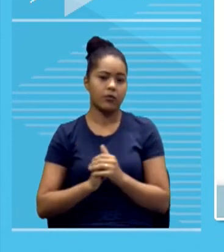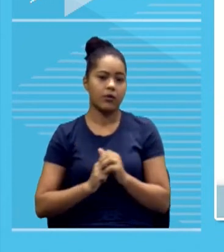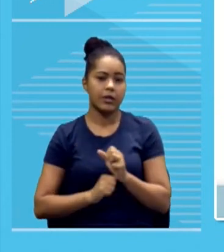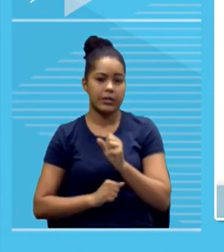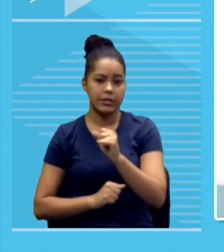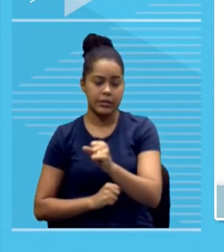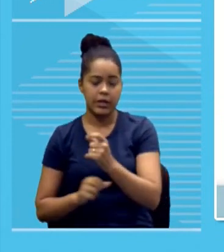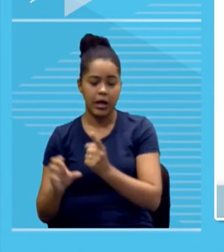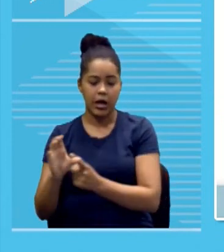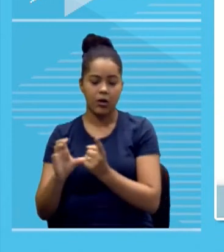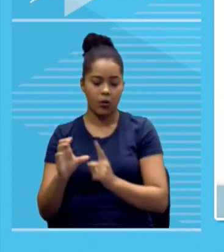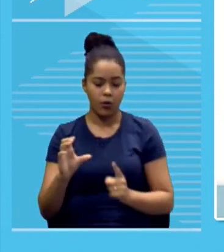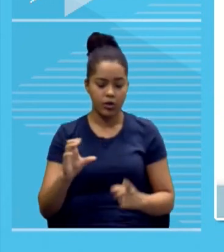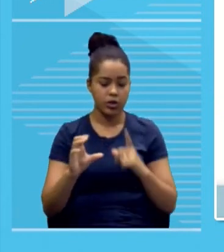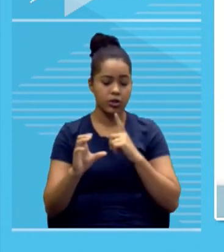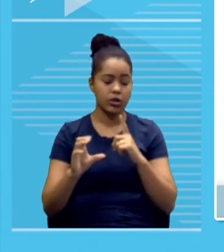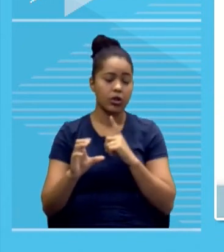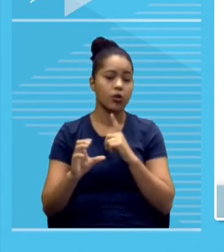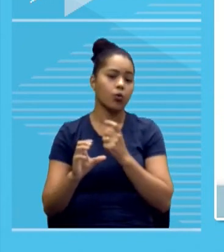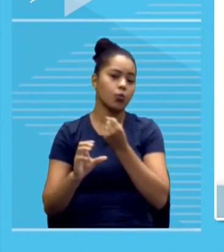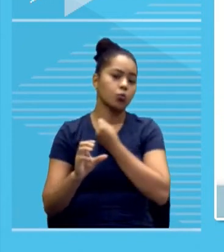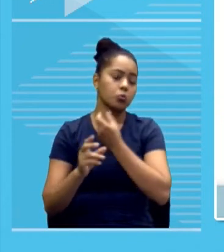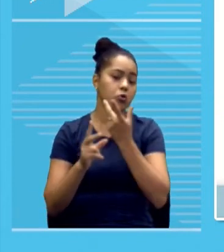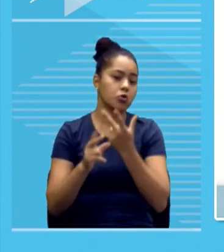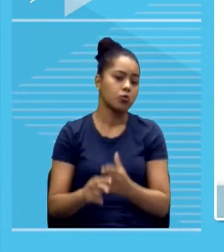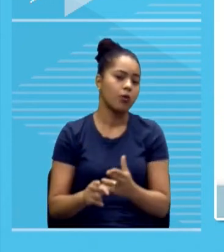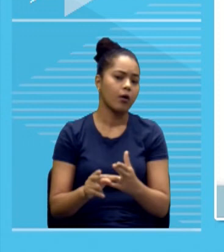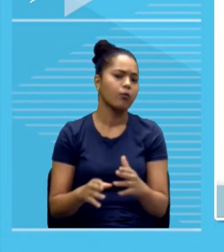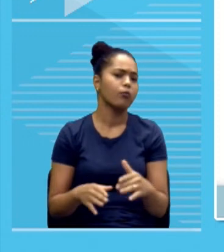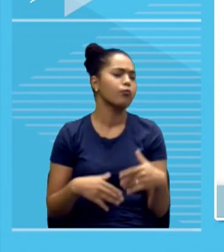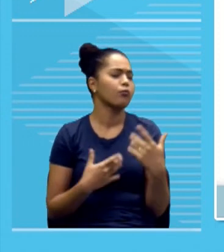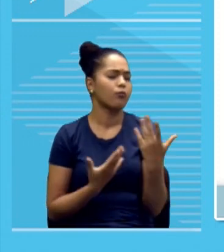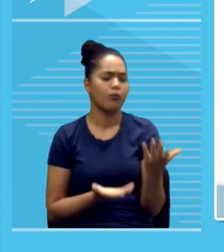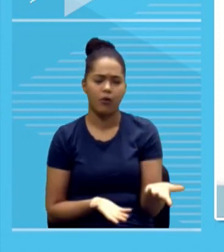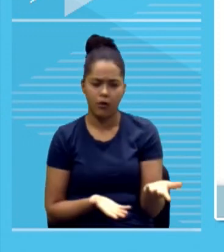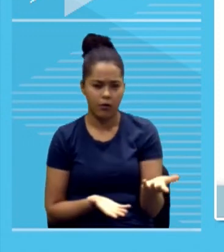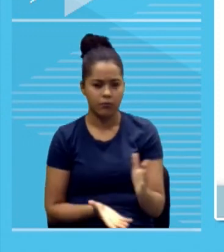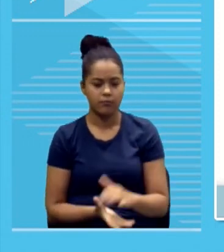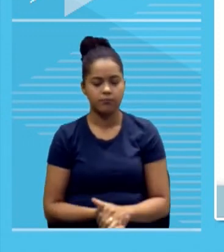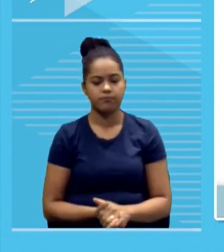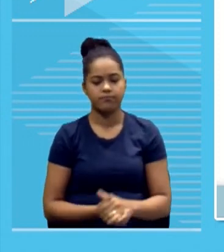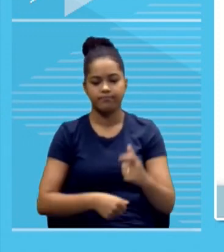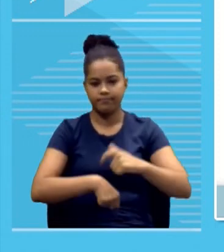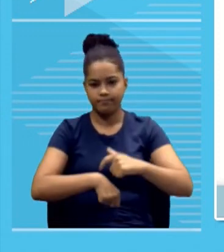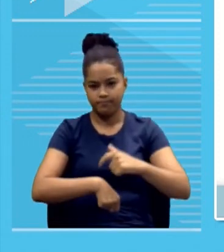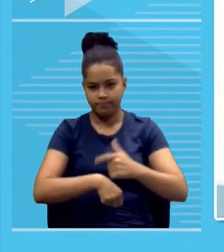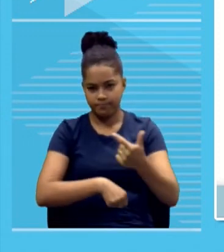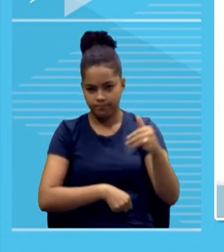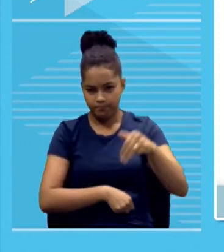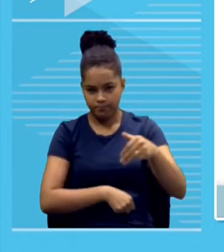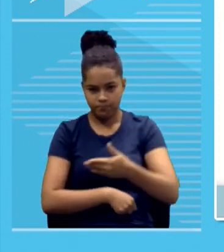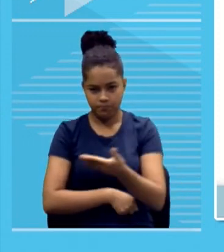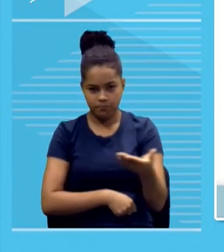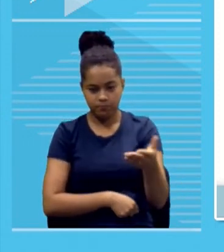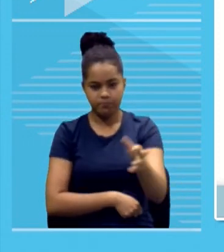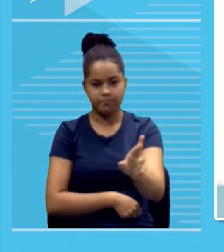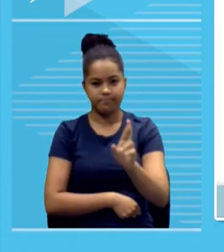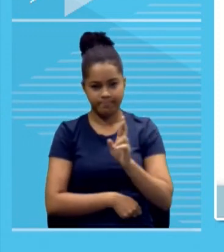valores são, e quer saber em quais pontos as correntes são iguais. Bacana? 2 minutinhos para vocês tentarem fazer a questão.